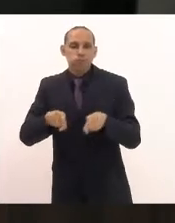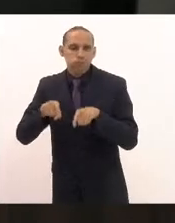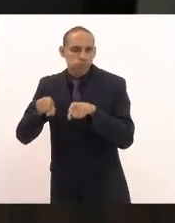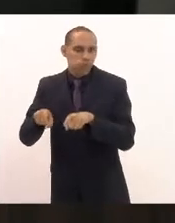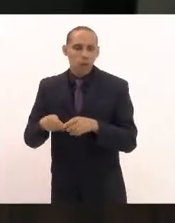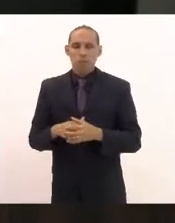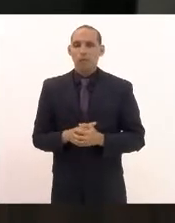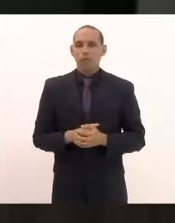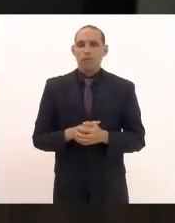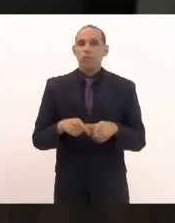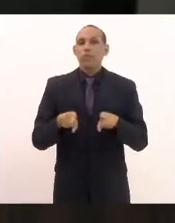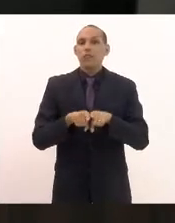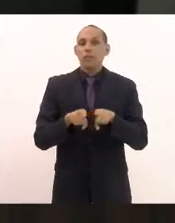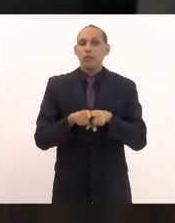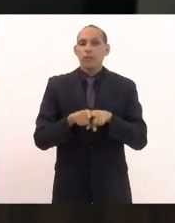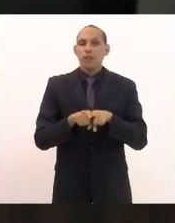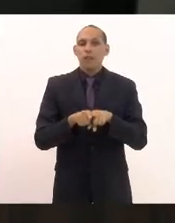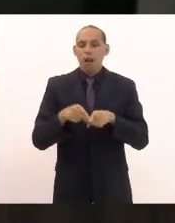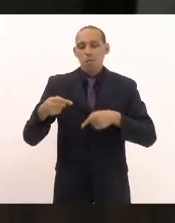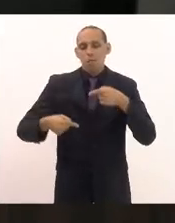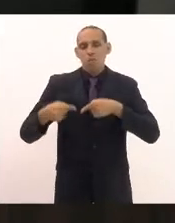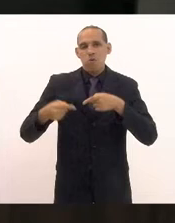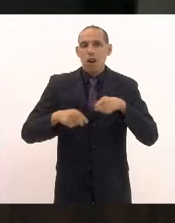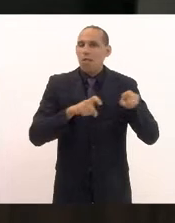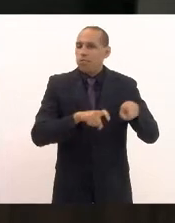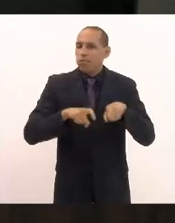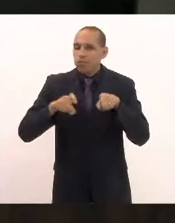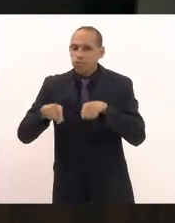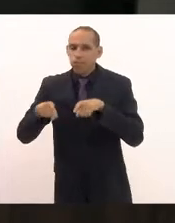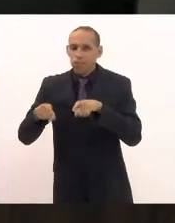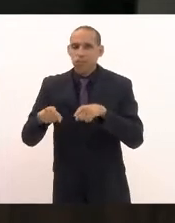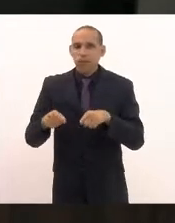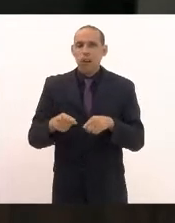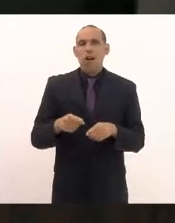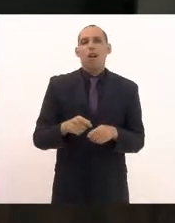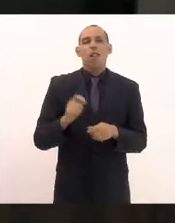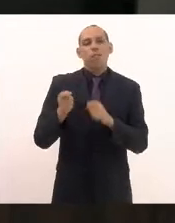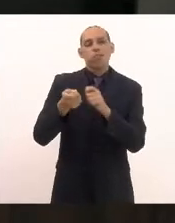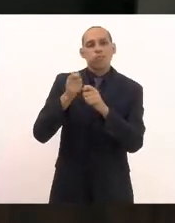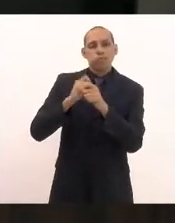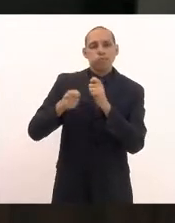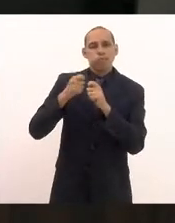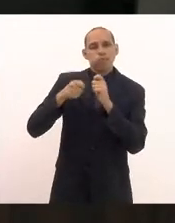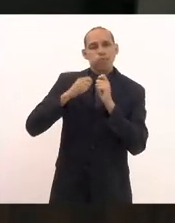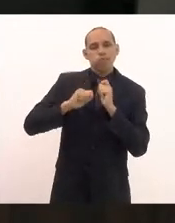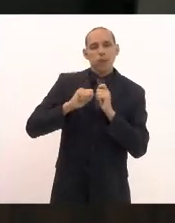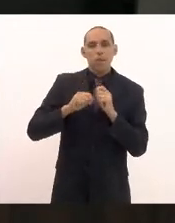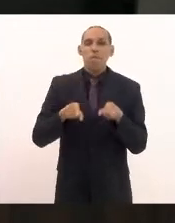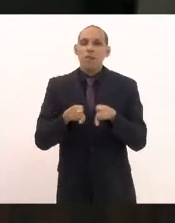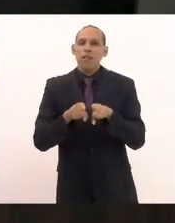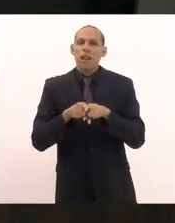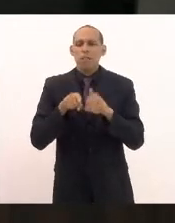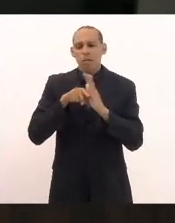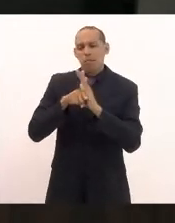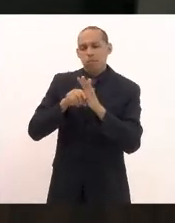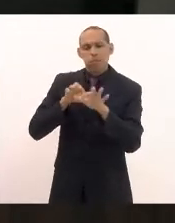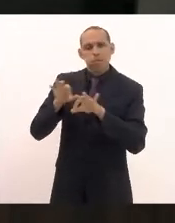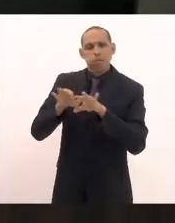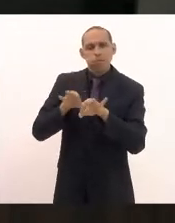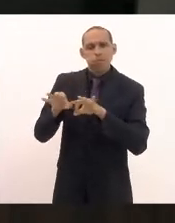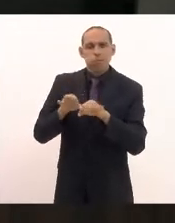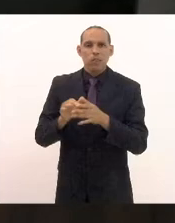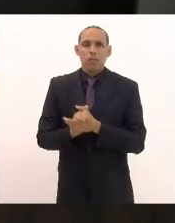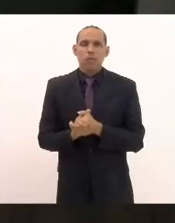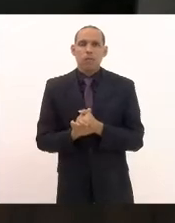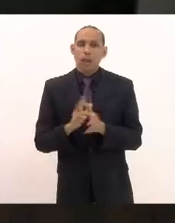e Política Rural, Agrária e Pesqueira, e de Orçamento, Finanças, Fiscalização Financeira e Controle, as emendas